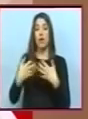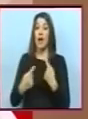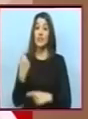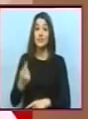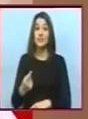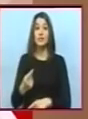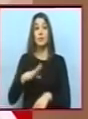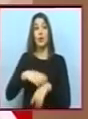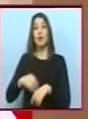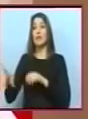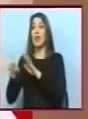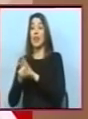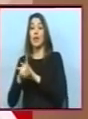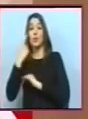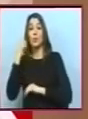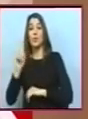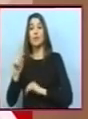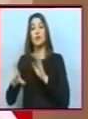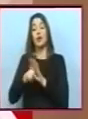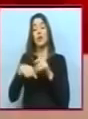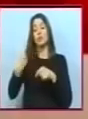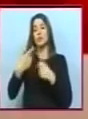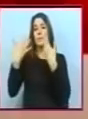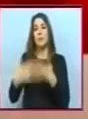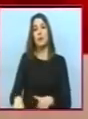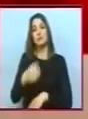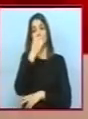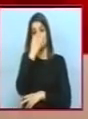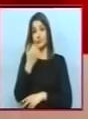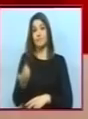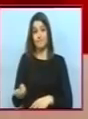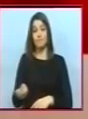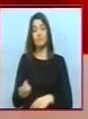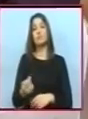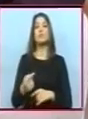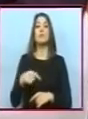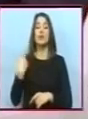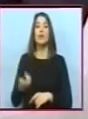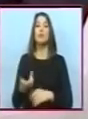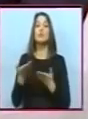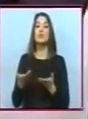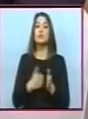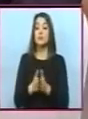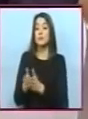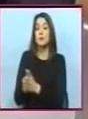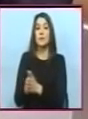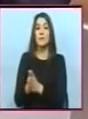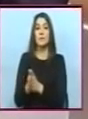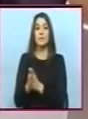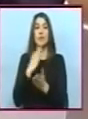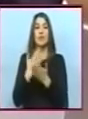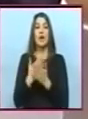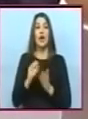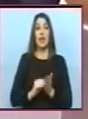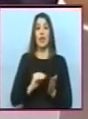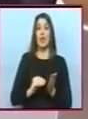pelo desconhecimento da lei, não corresponde àquilo que a lei prevê e pronto. E depois, no fundo, tudo isso transforma um